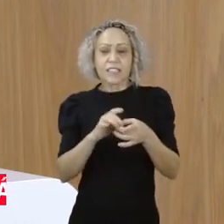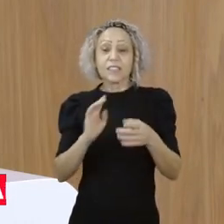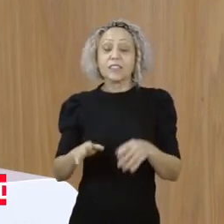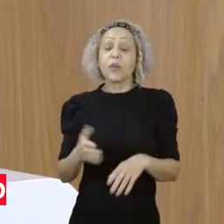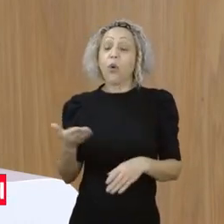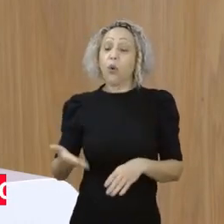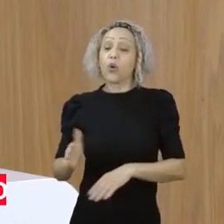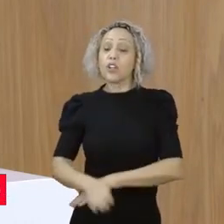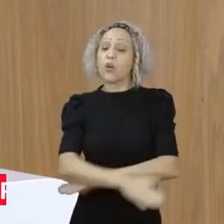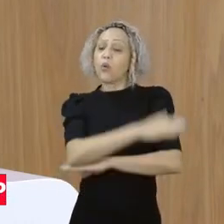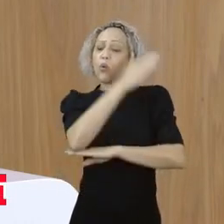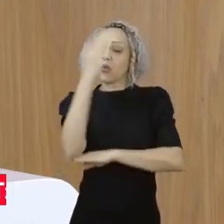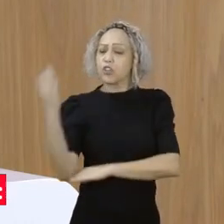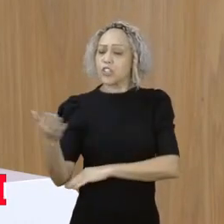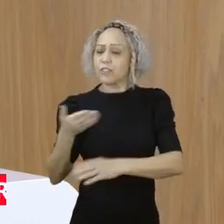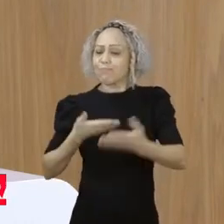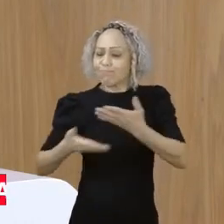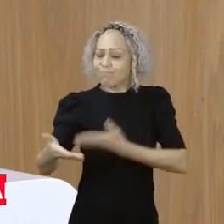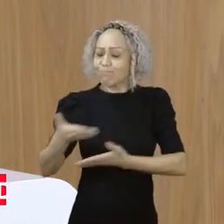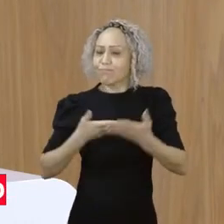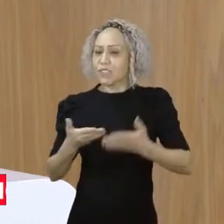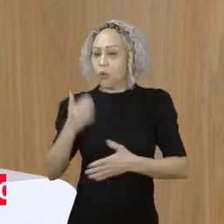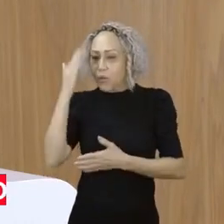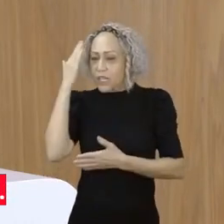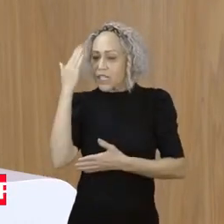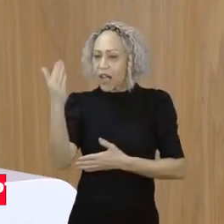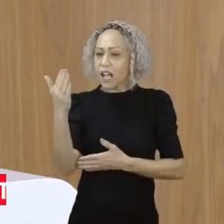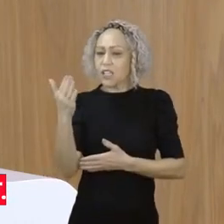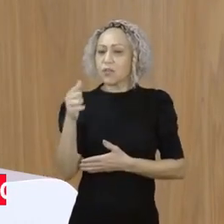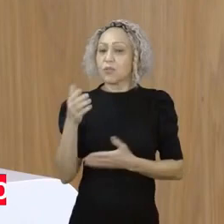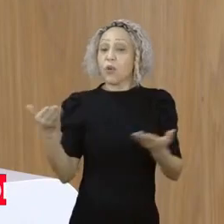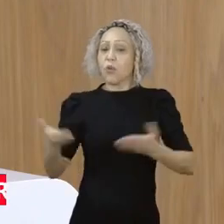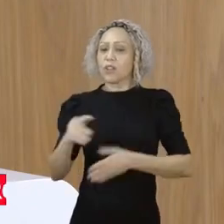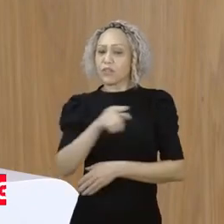este dia. Muito obrigada por mais um dia de companhia,